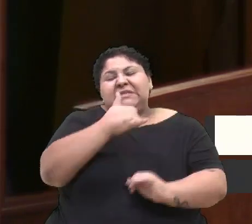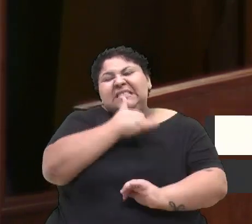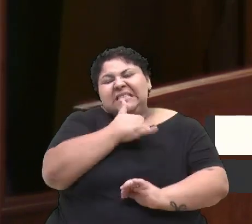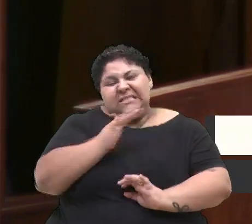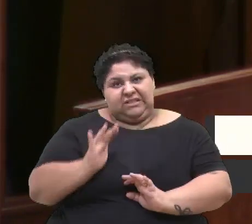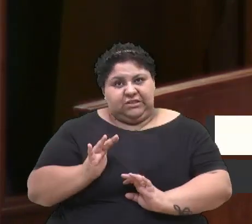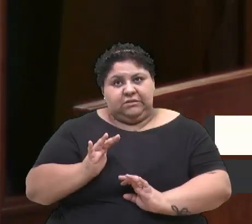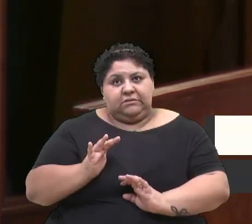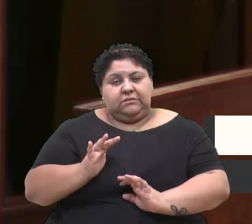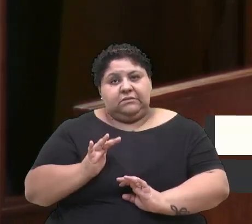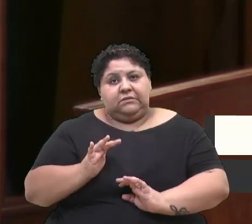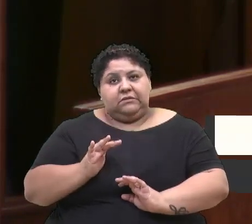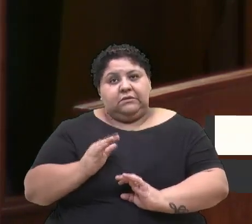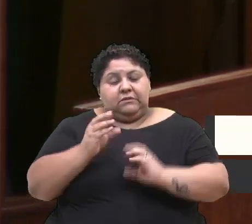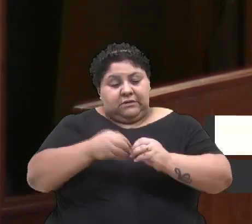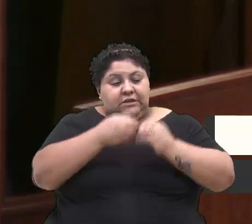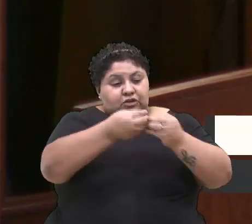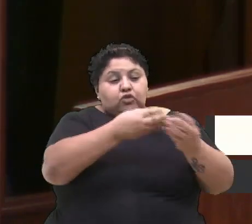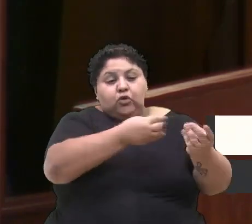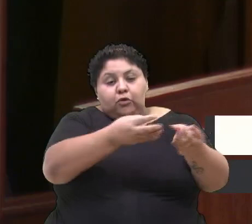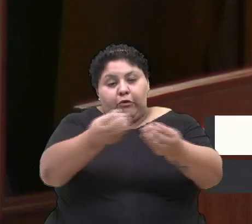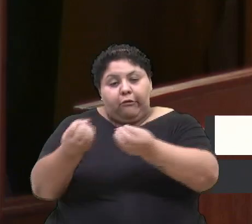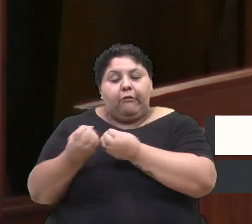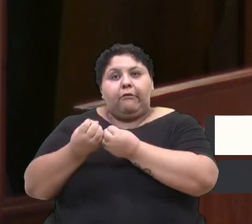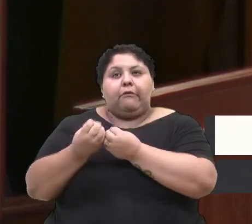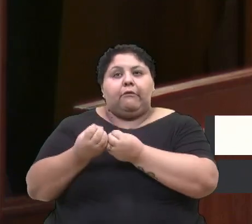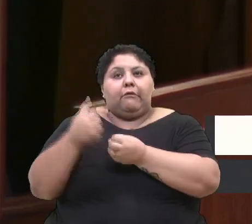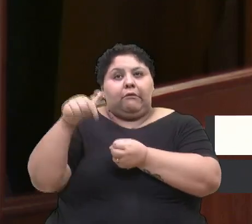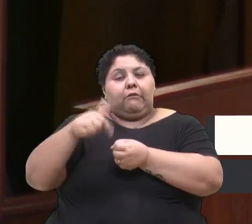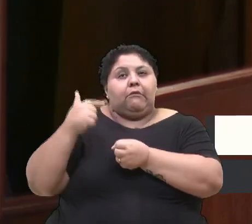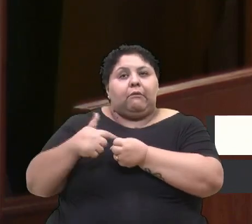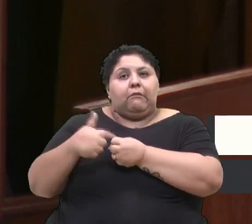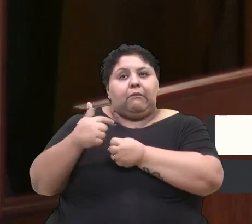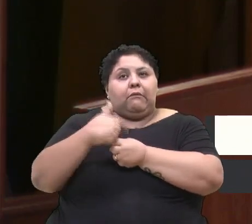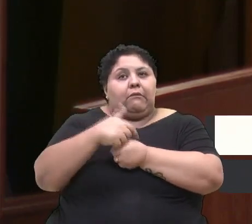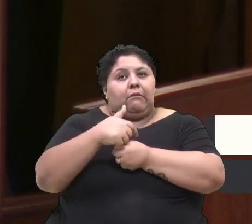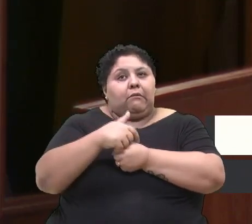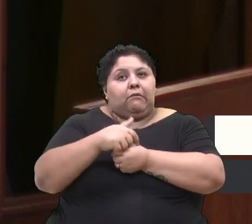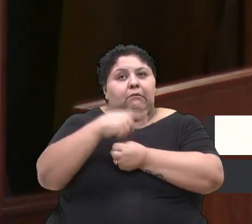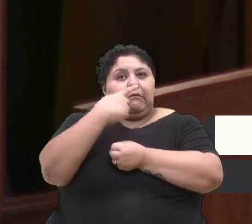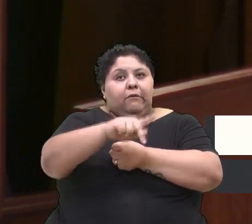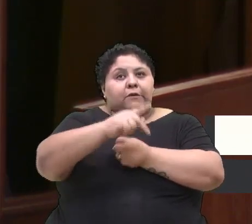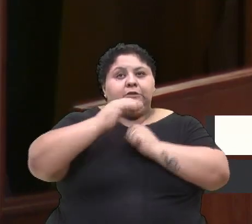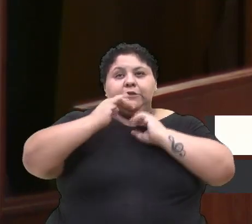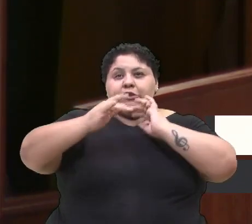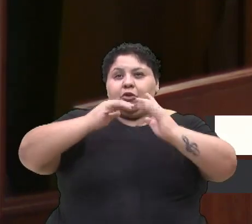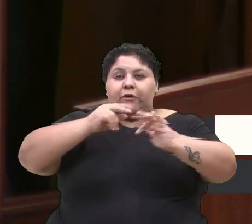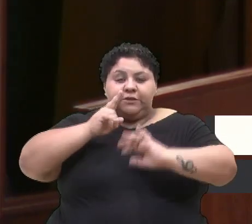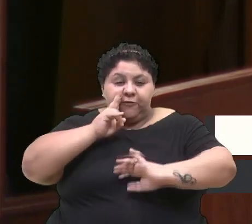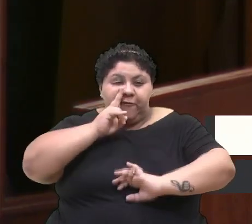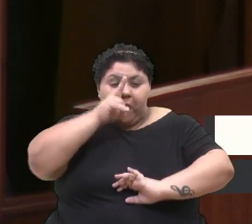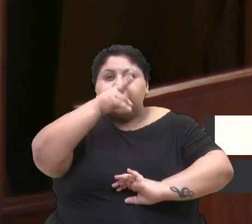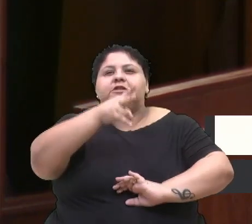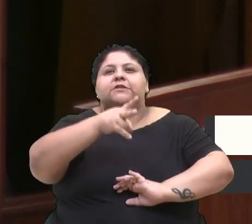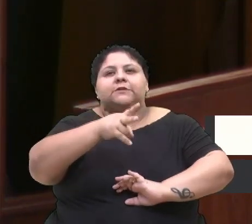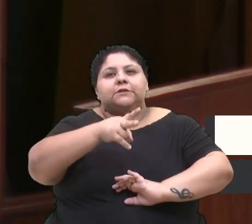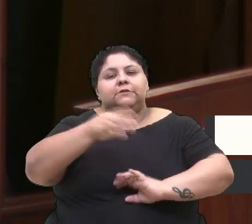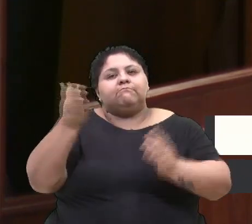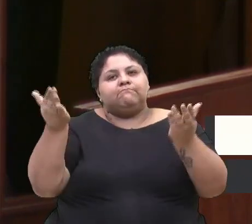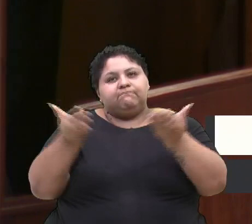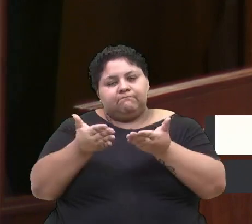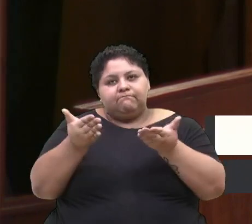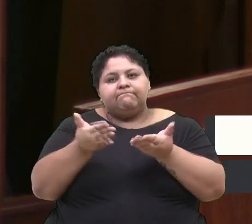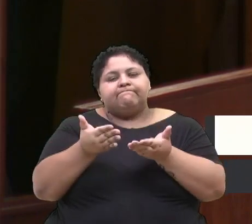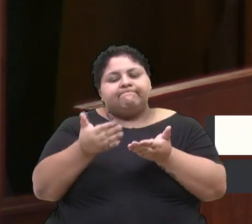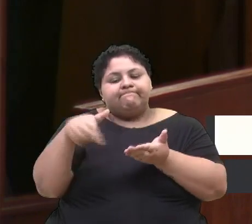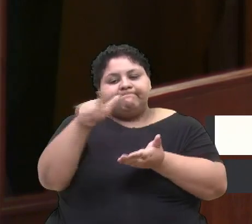e ele contribuiu muito em Caxias com as suas cores vibrantes. E hoje